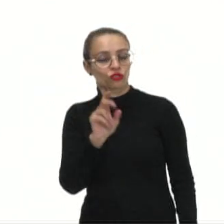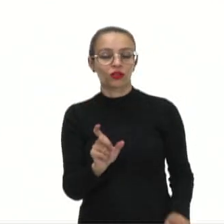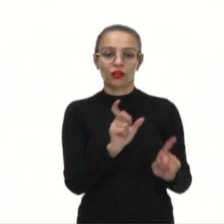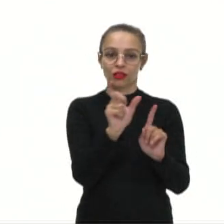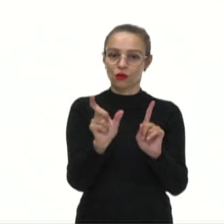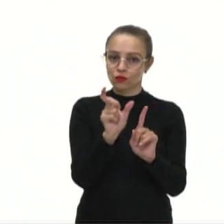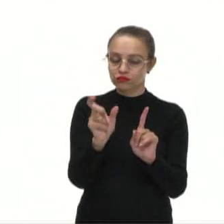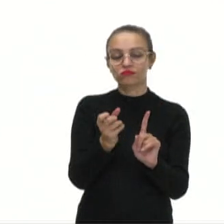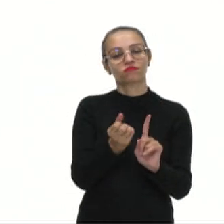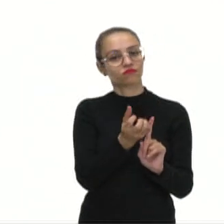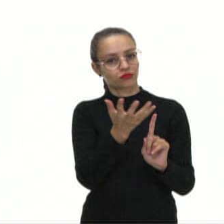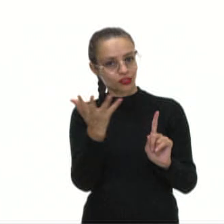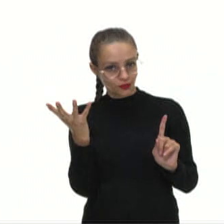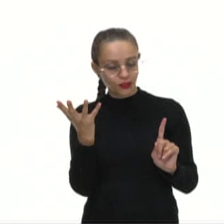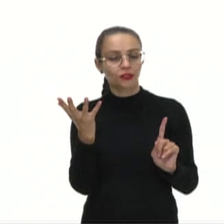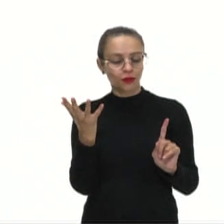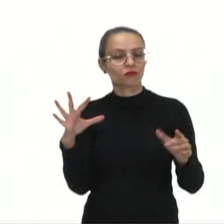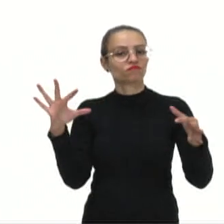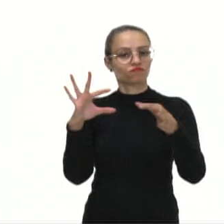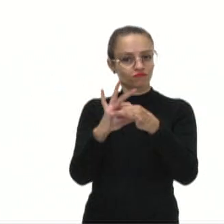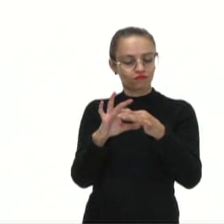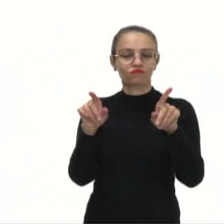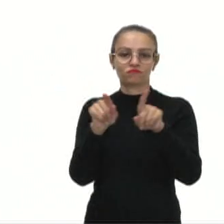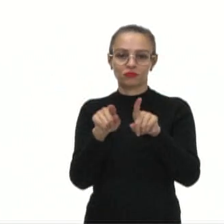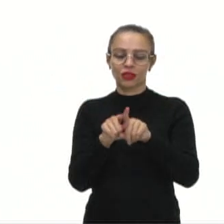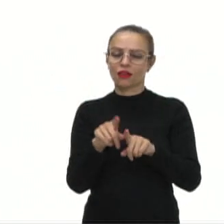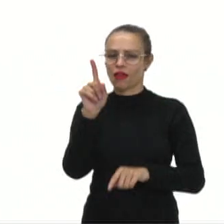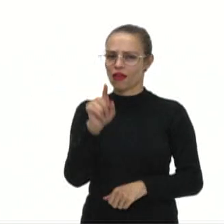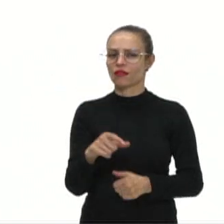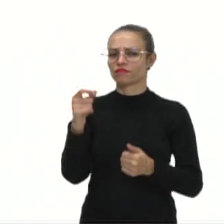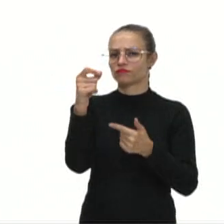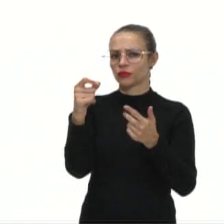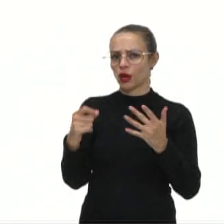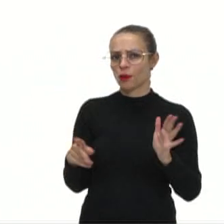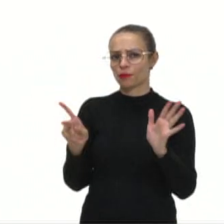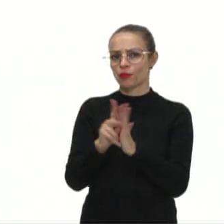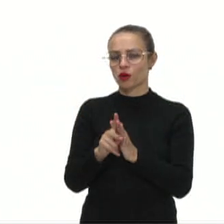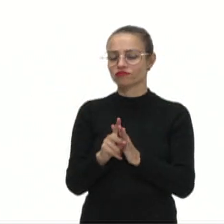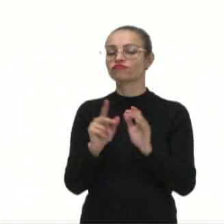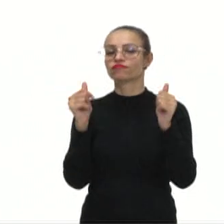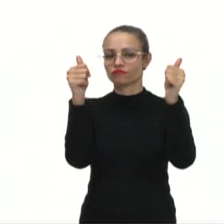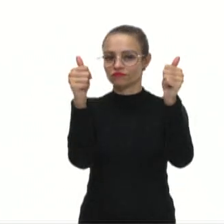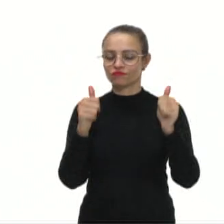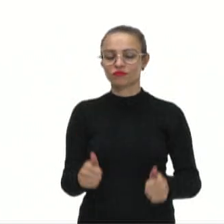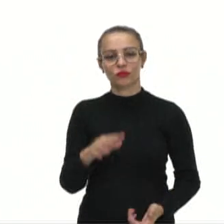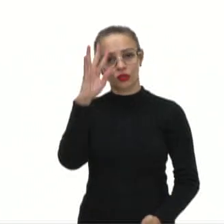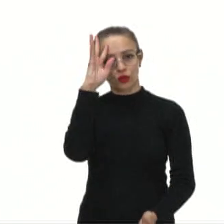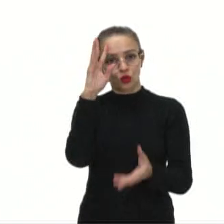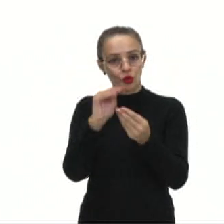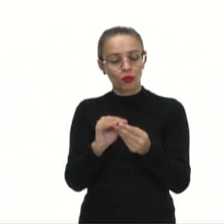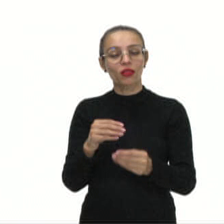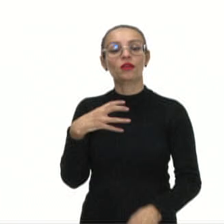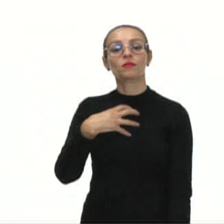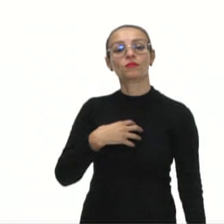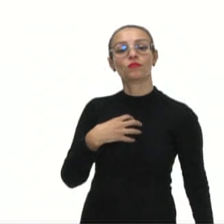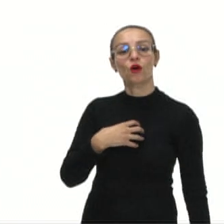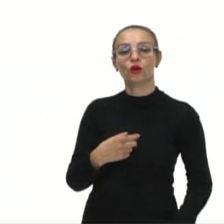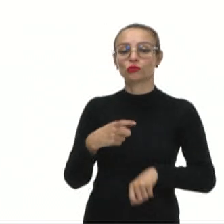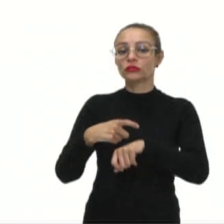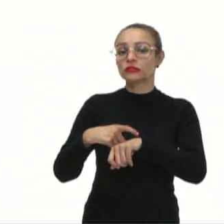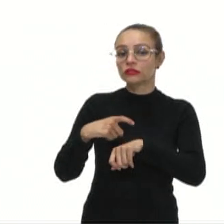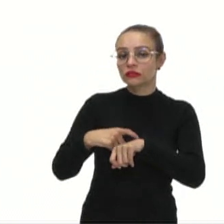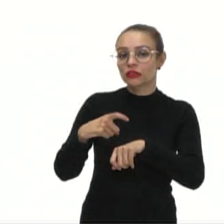não verbal inseparavelmente, elementos do cartaz. Compreender os modos e tempos verbais e